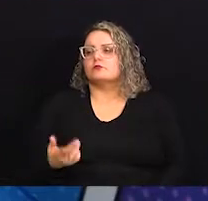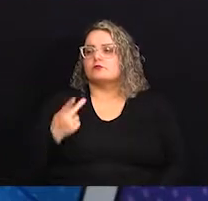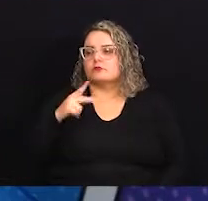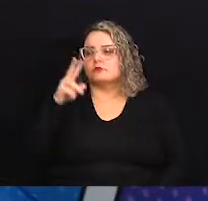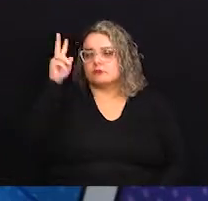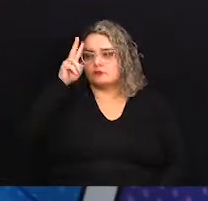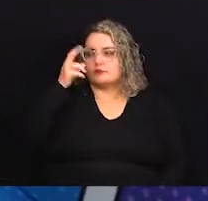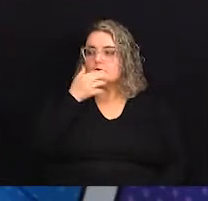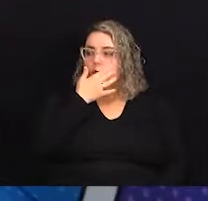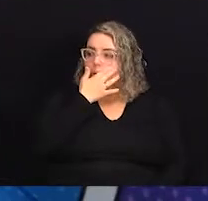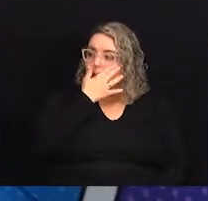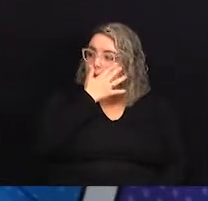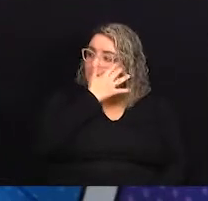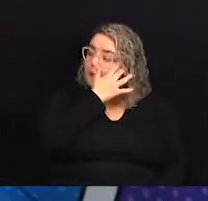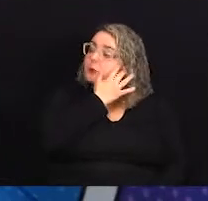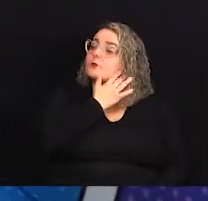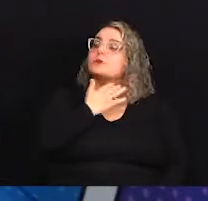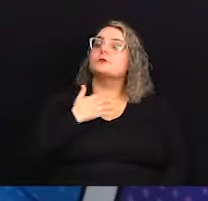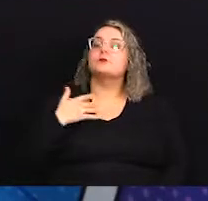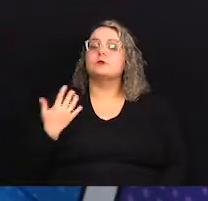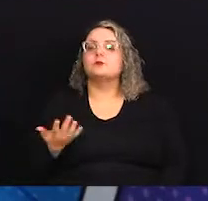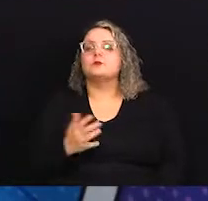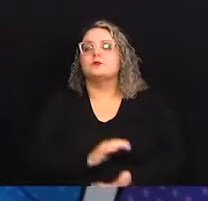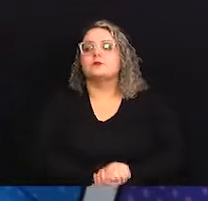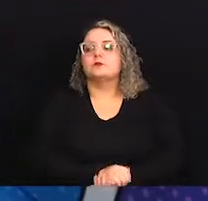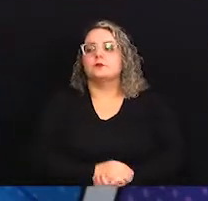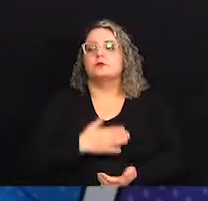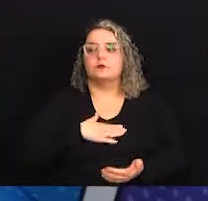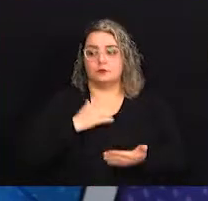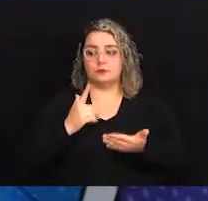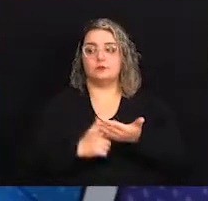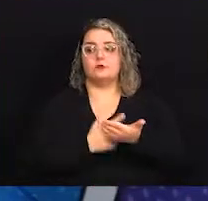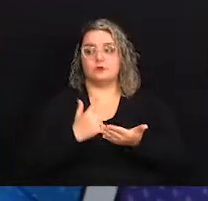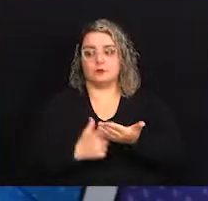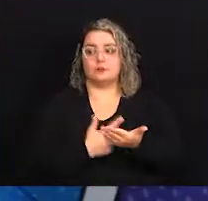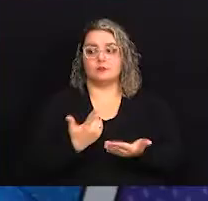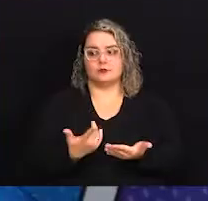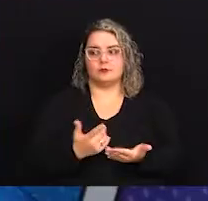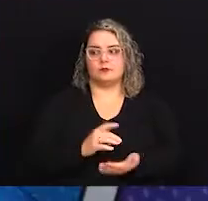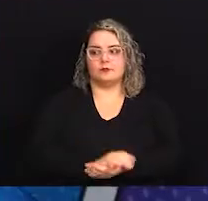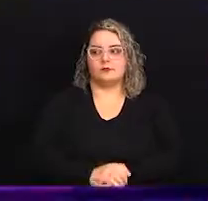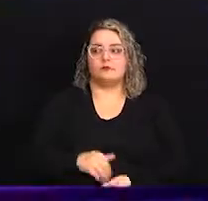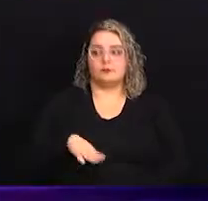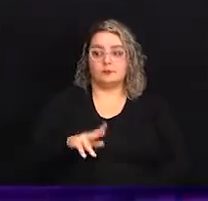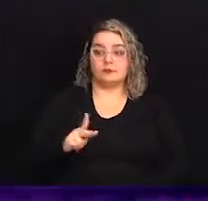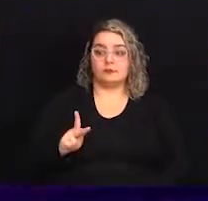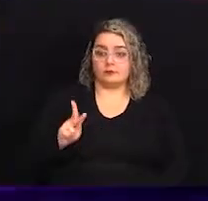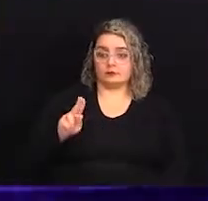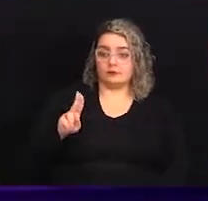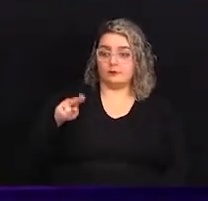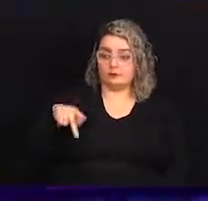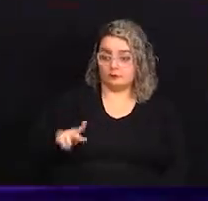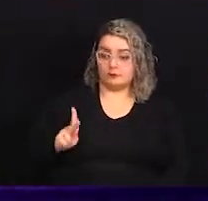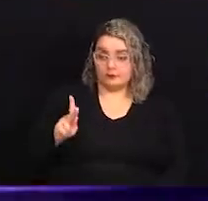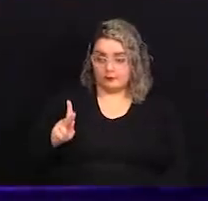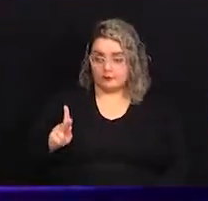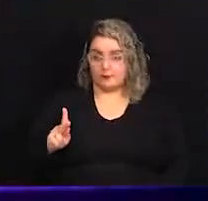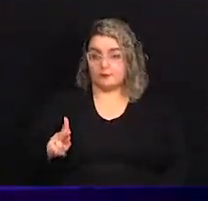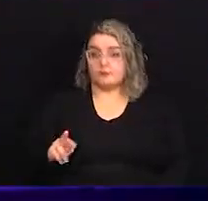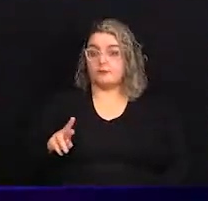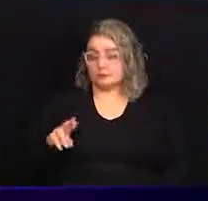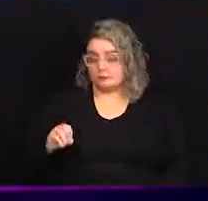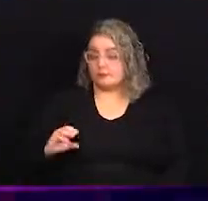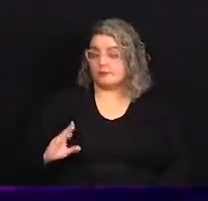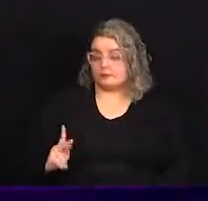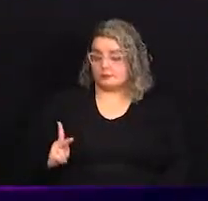história? Olha, eu acho que esse meu livro é o meu livro mais punk rock, num sentido, ele é o mais profundo de